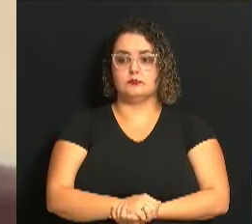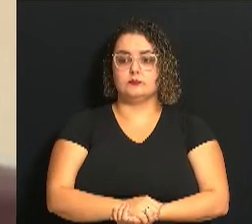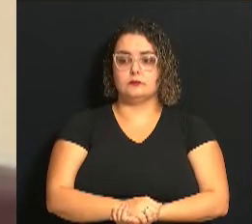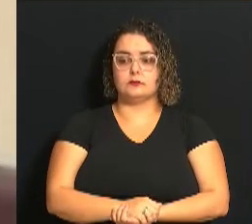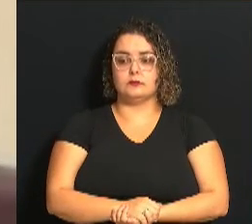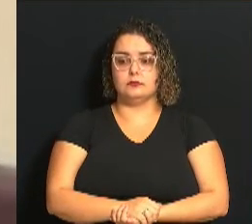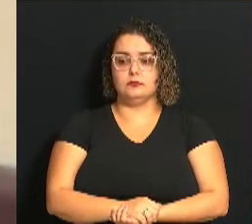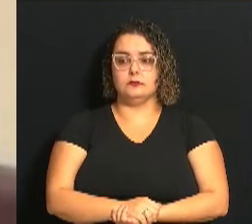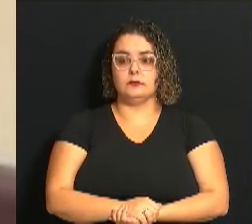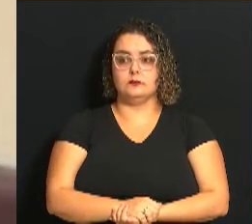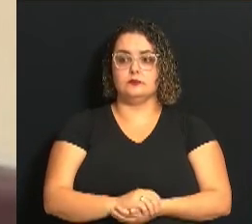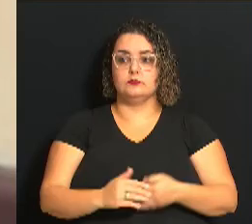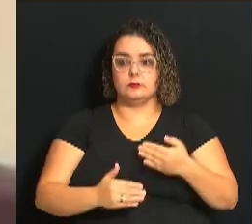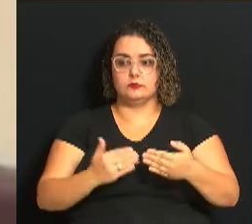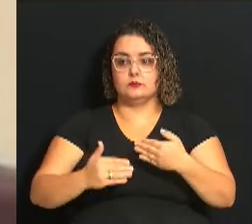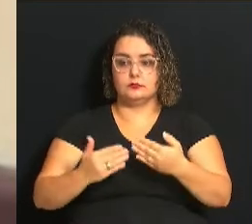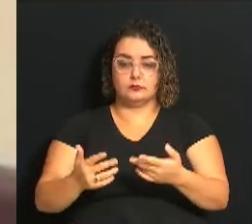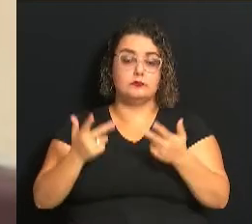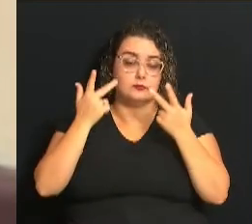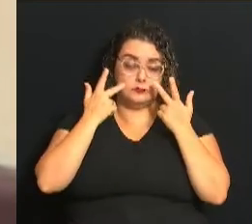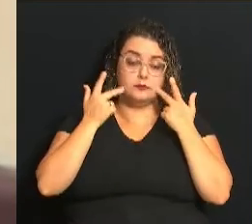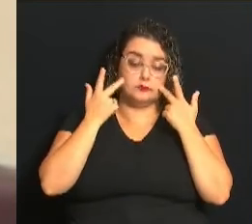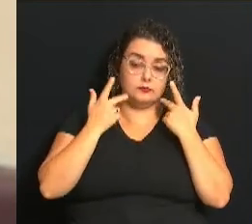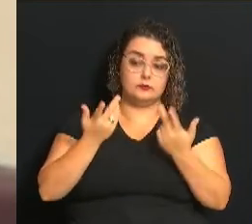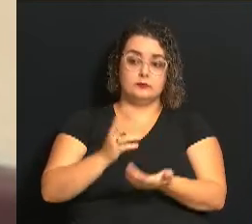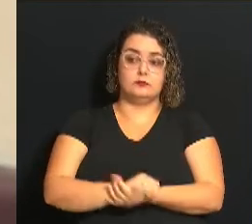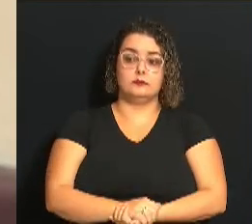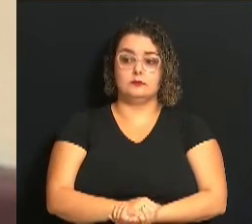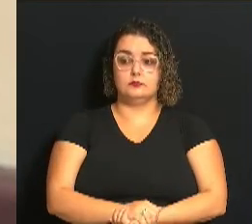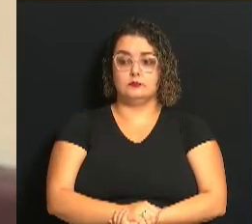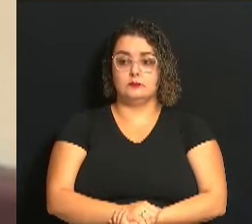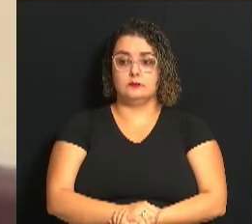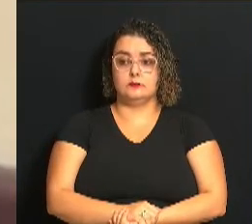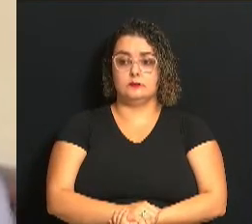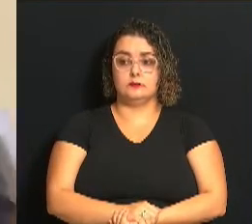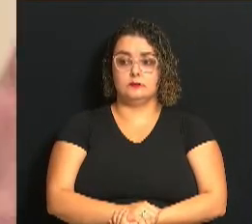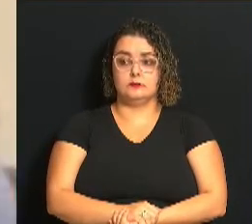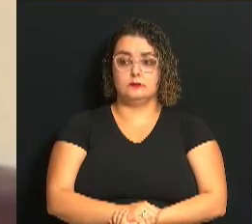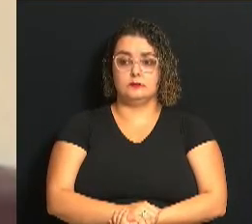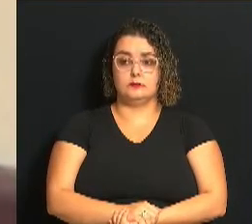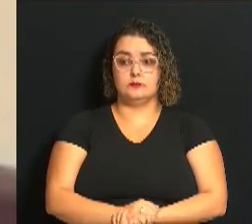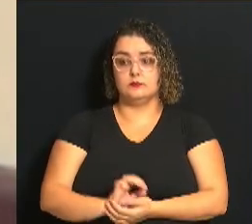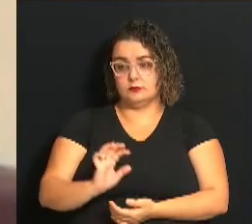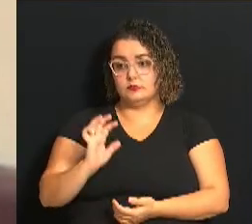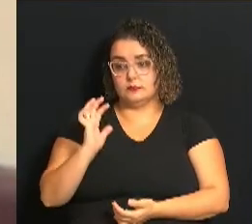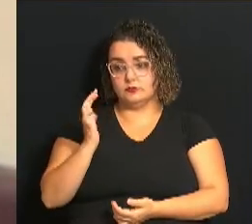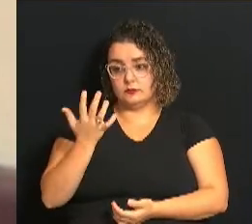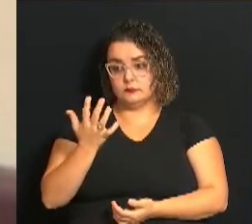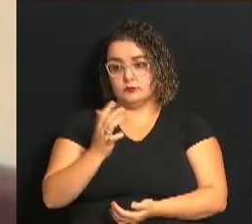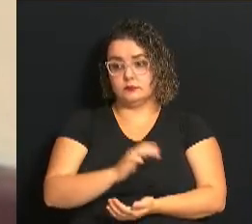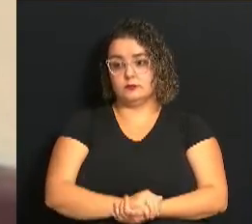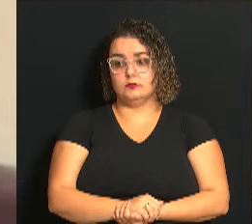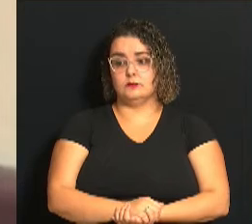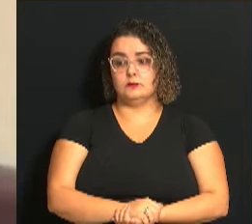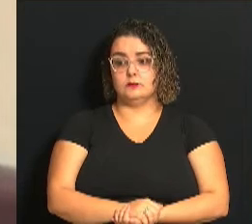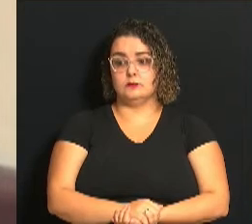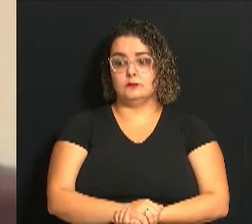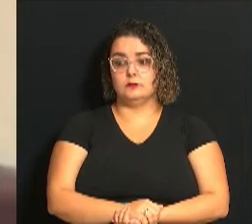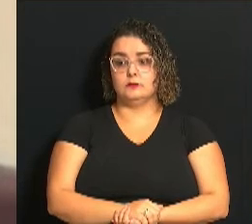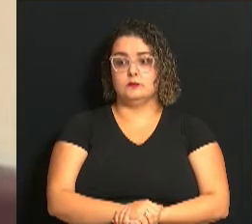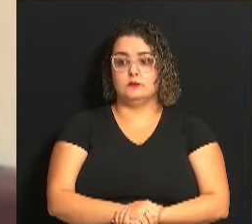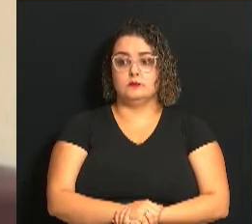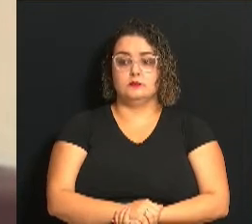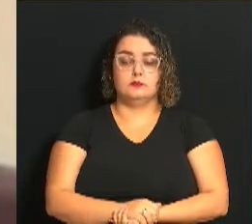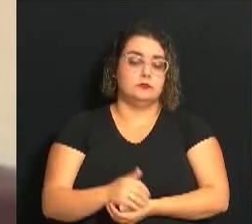processo absolutamente natural, né, que acontece aí no quadro de cargos de qualquer